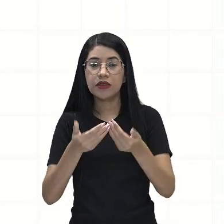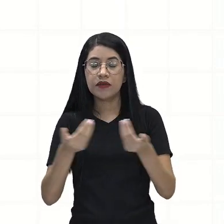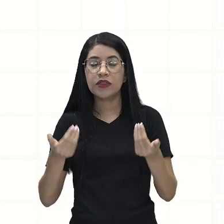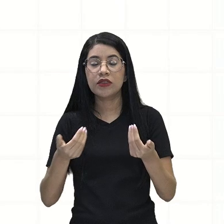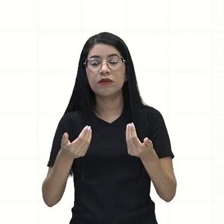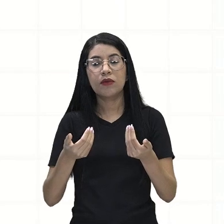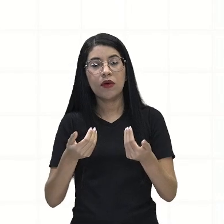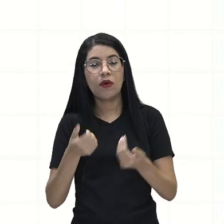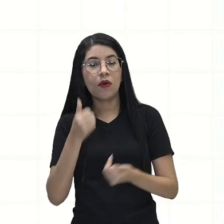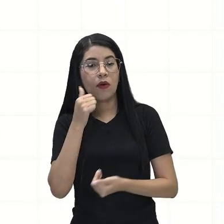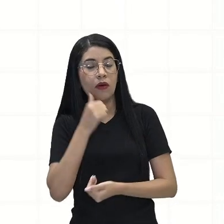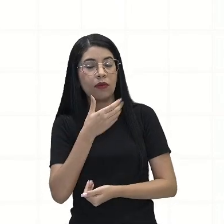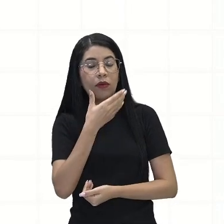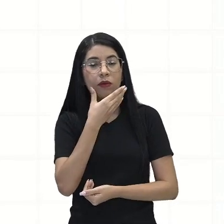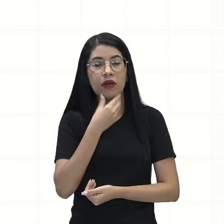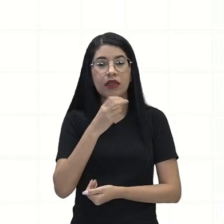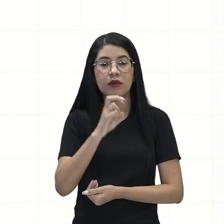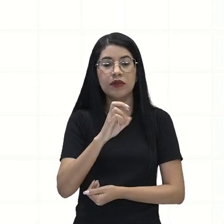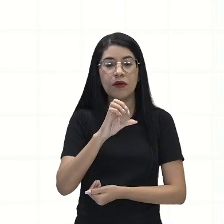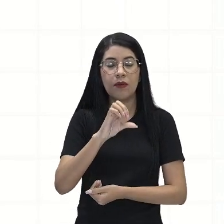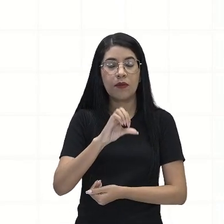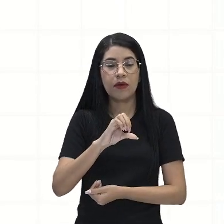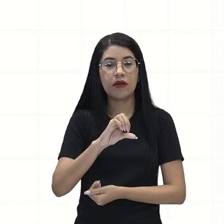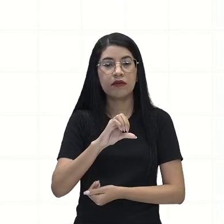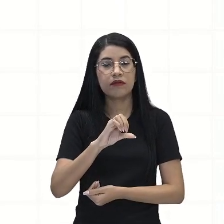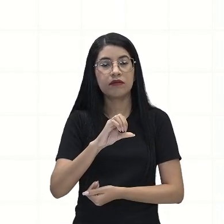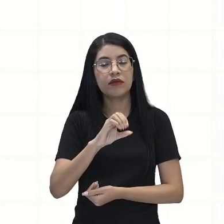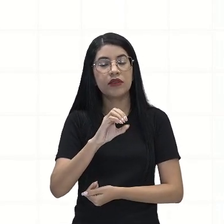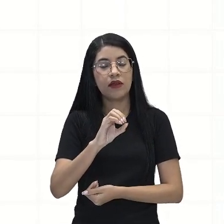olha, 50,9 masculino,